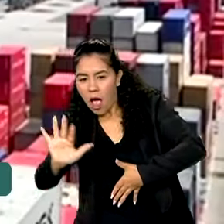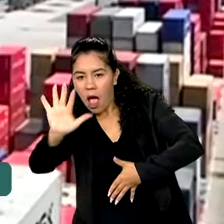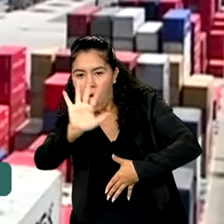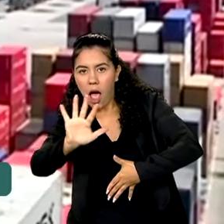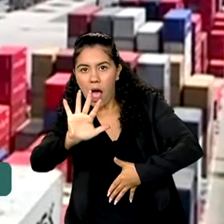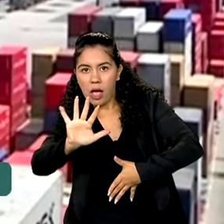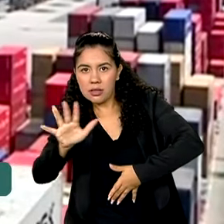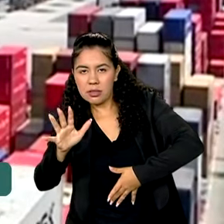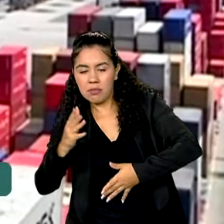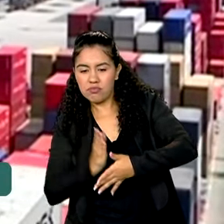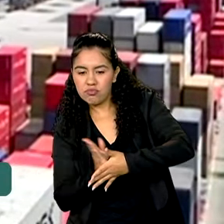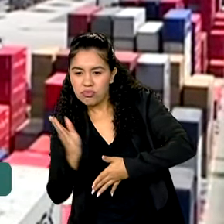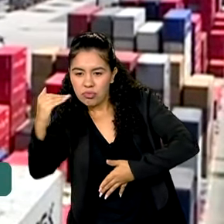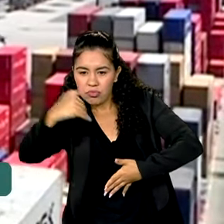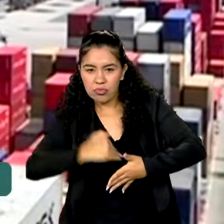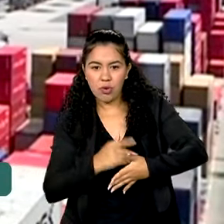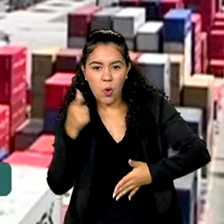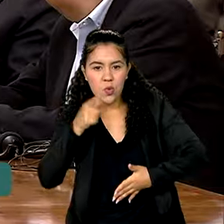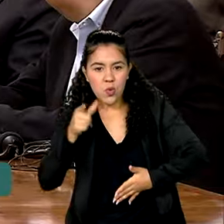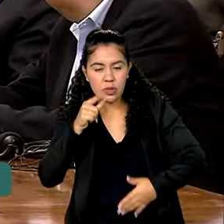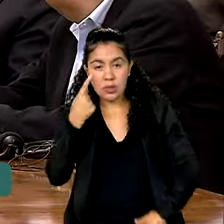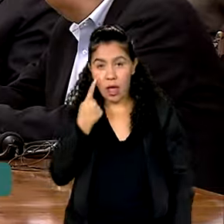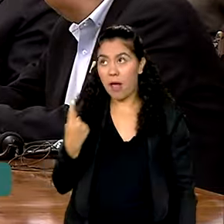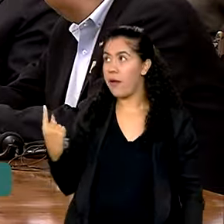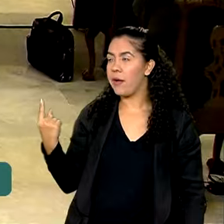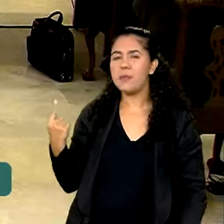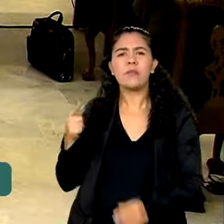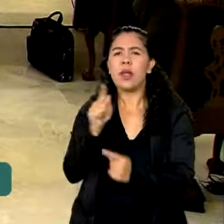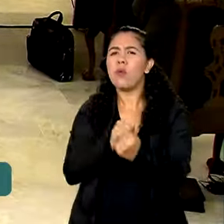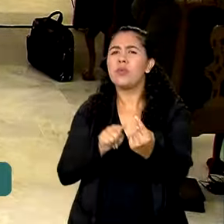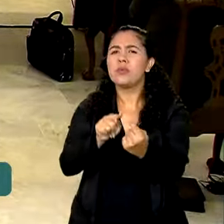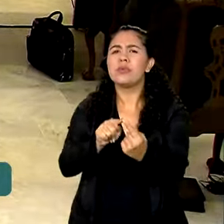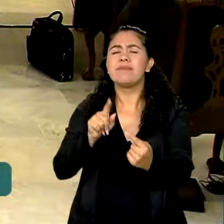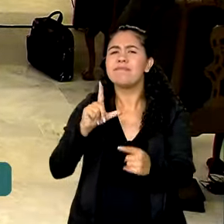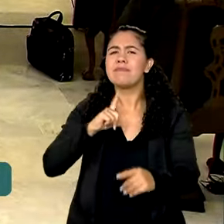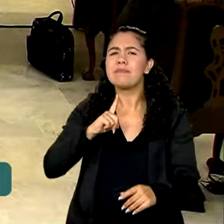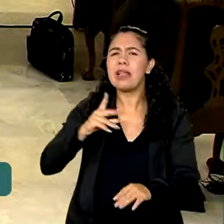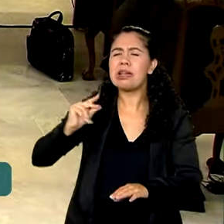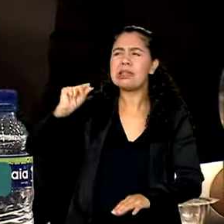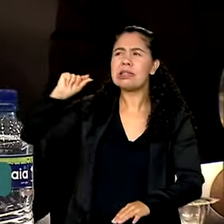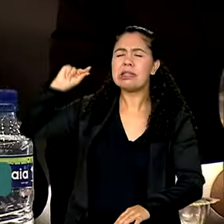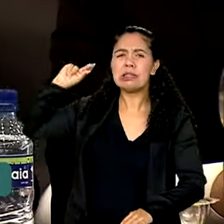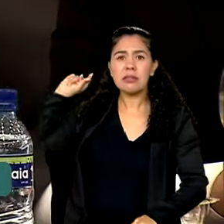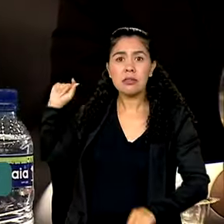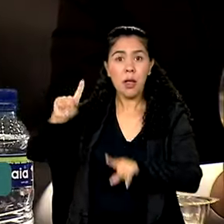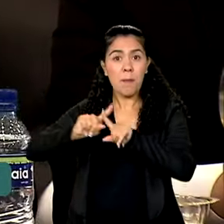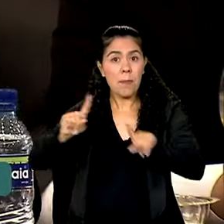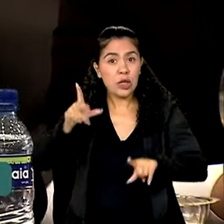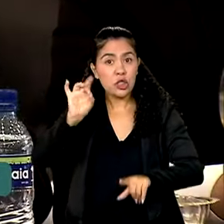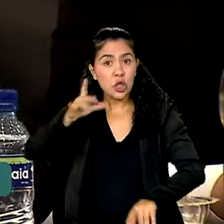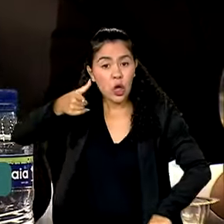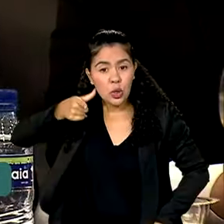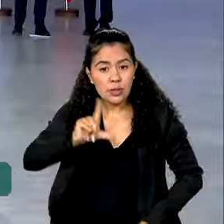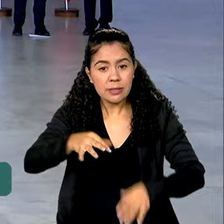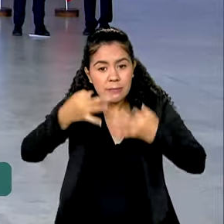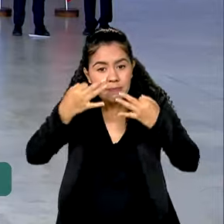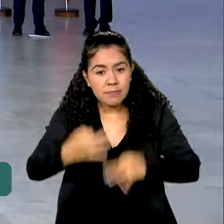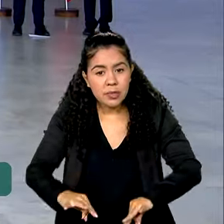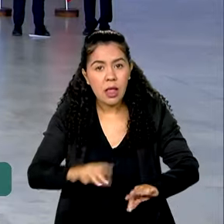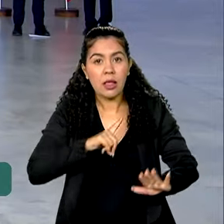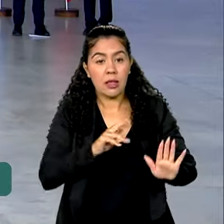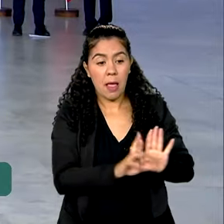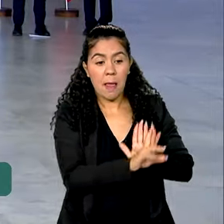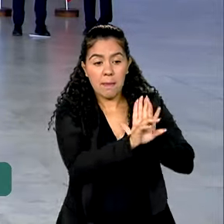asiático através do Oceano Pacífico. Uma ideia antiga, mas que ganhou corpo quando presidentes e representantes de